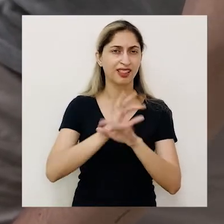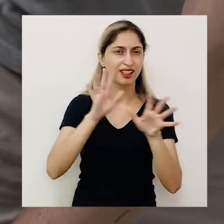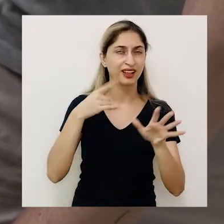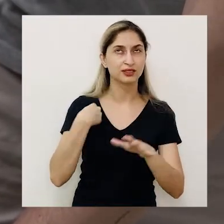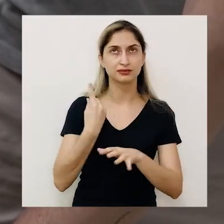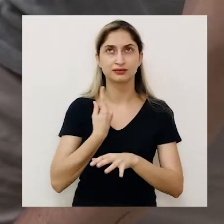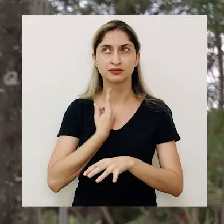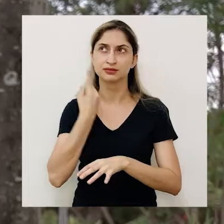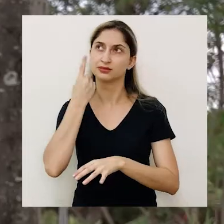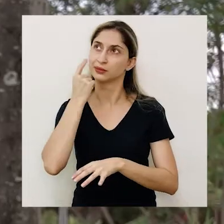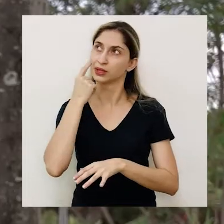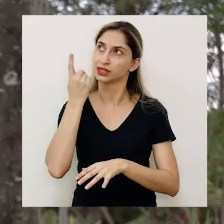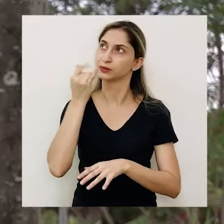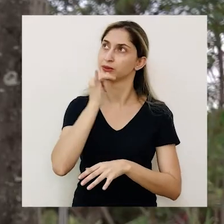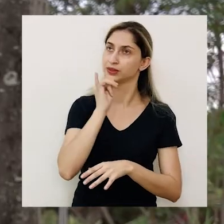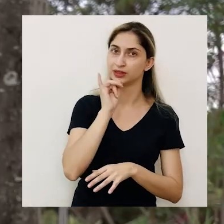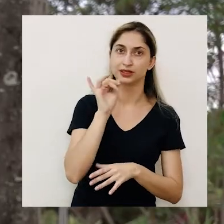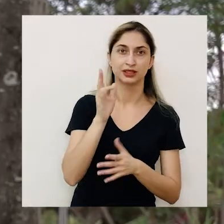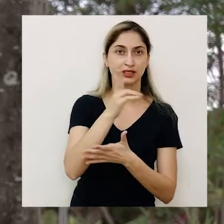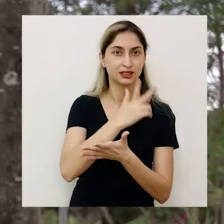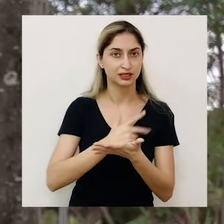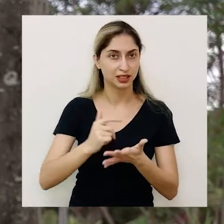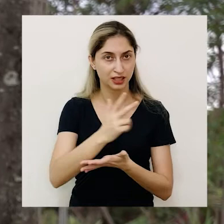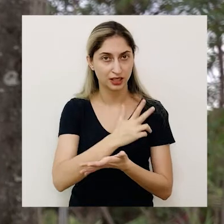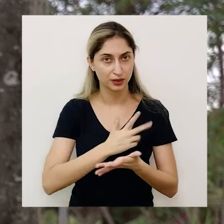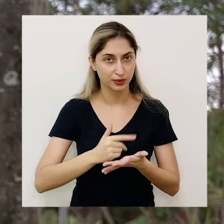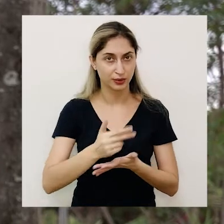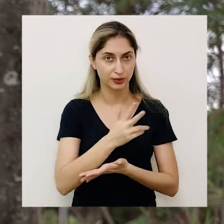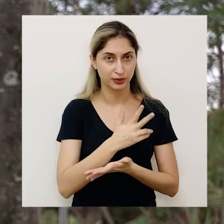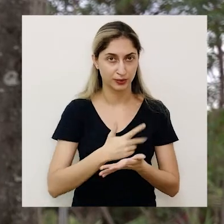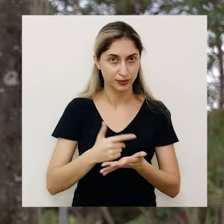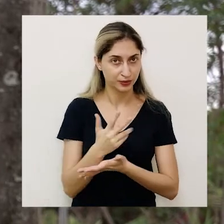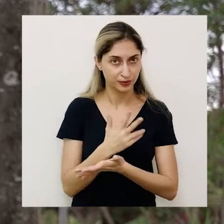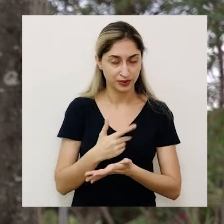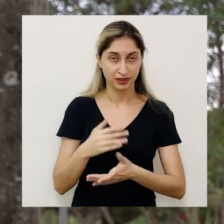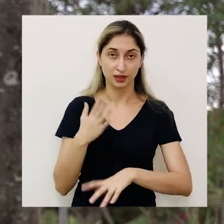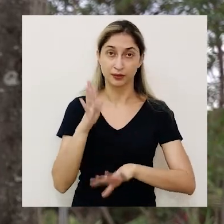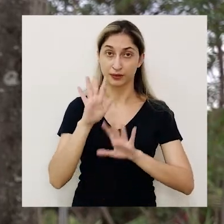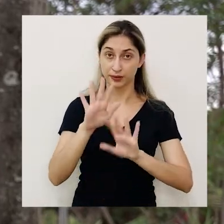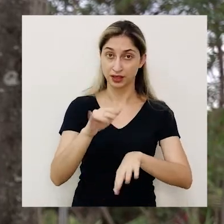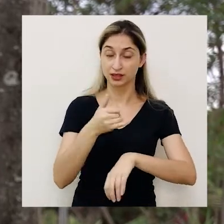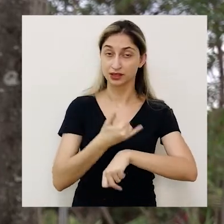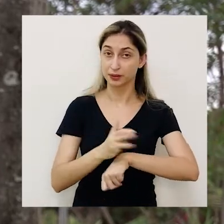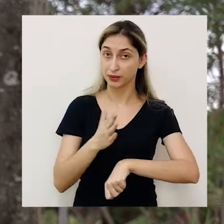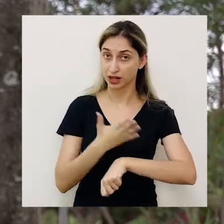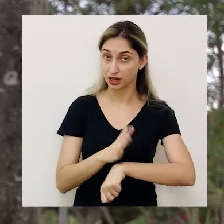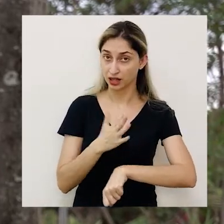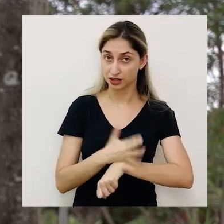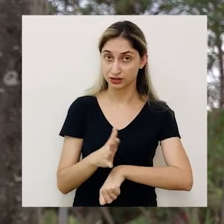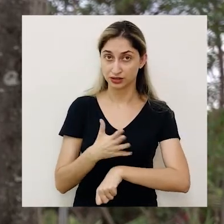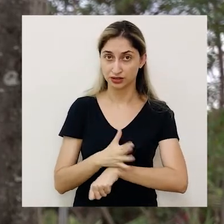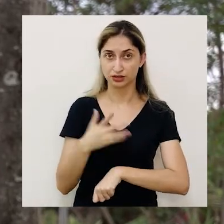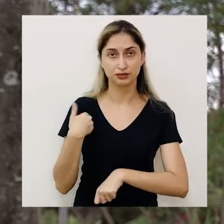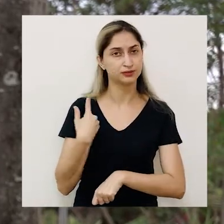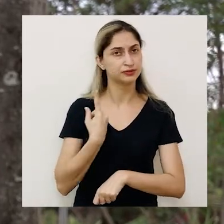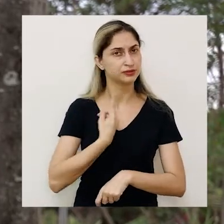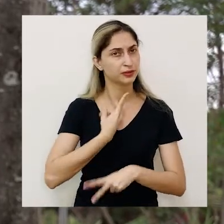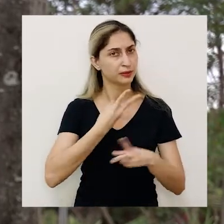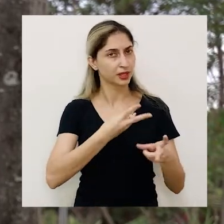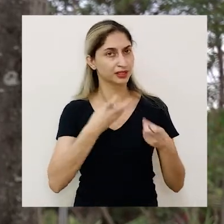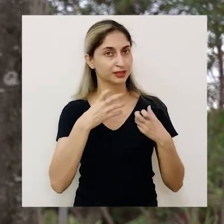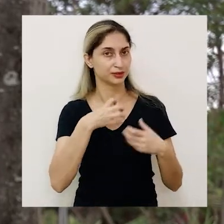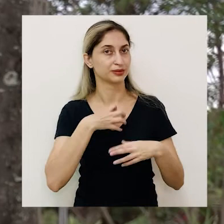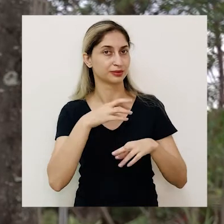colocar aqui. Claro que a gente pensa já num desenho, né? A gente já colocando a planta aqui, mas